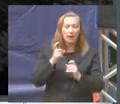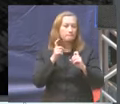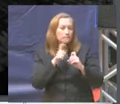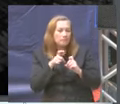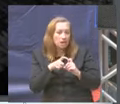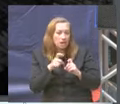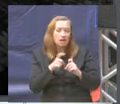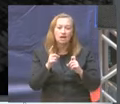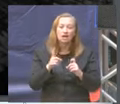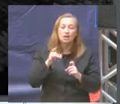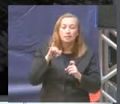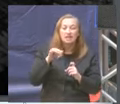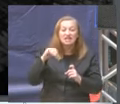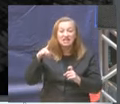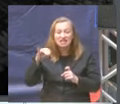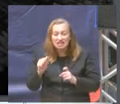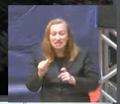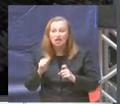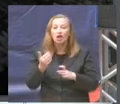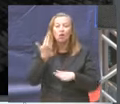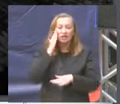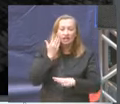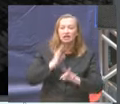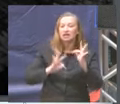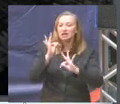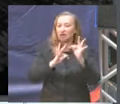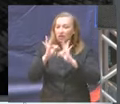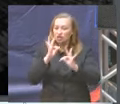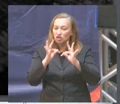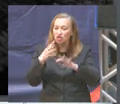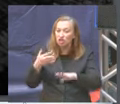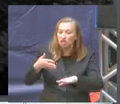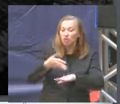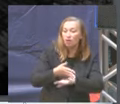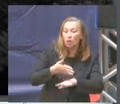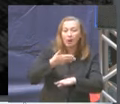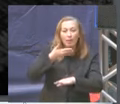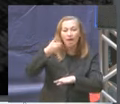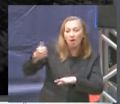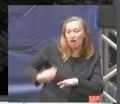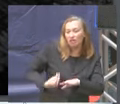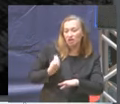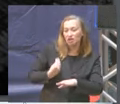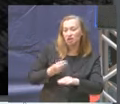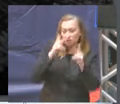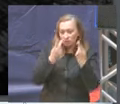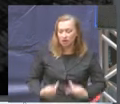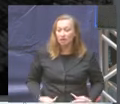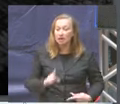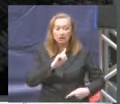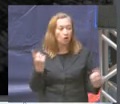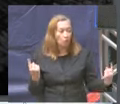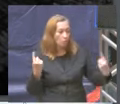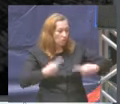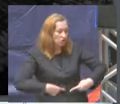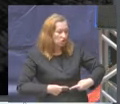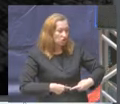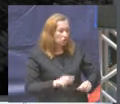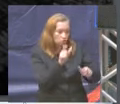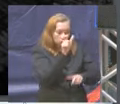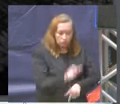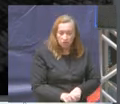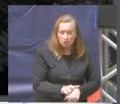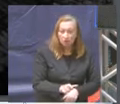medicina, todas as questões. Eu entendo que a tecnologia veio para melhorar o homem e não competir com o homem, então veio para